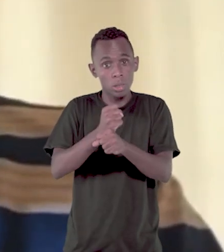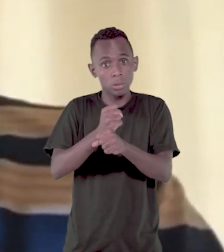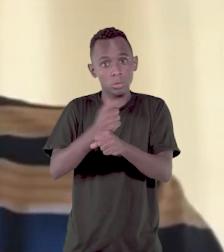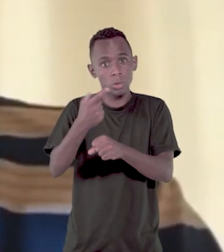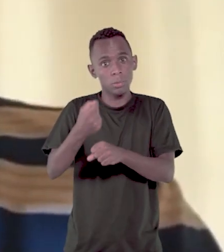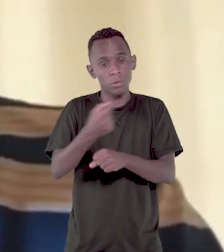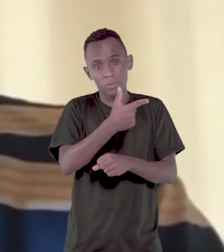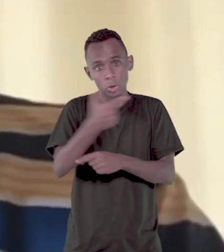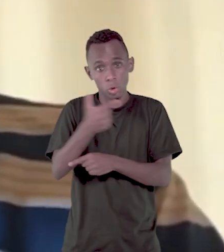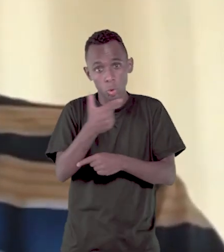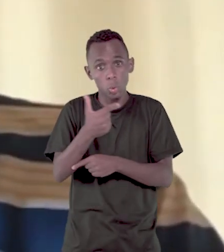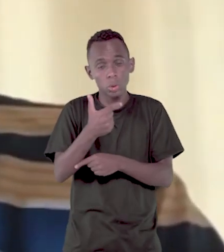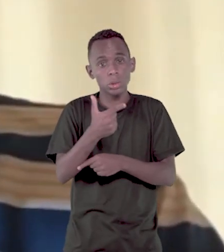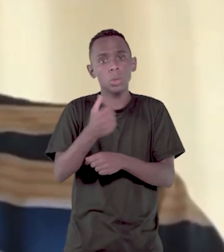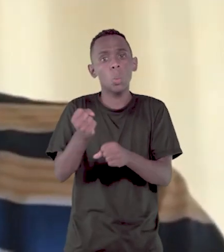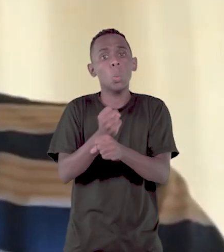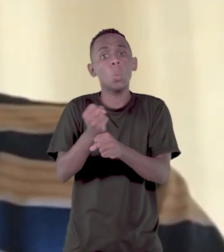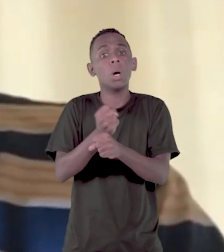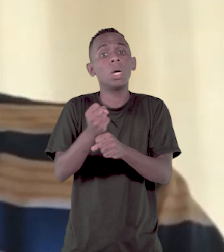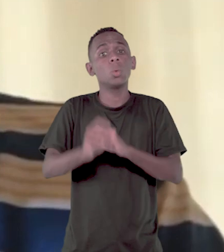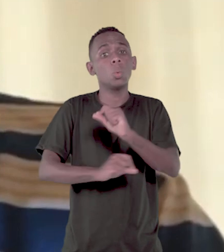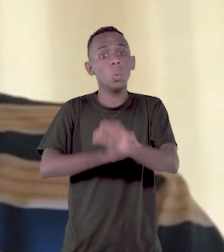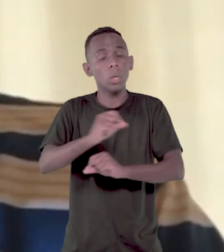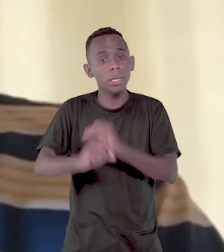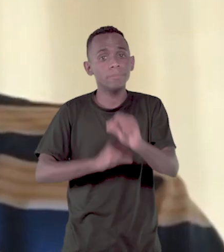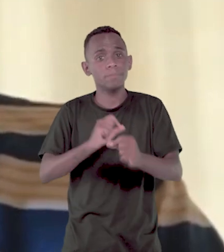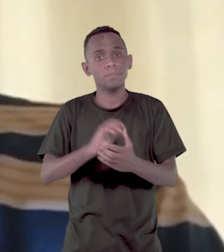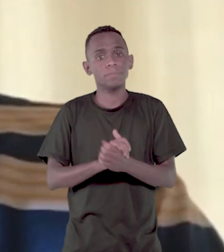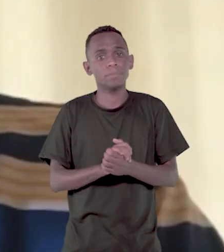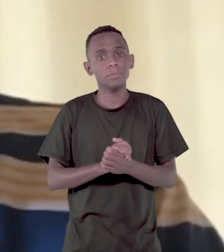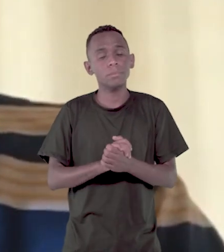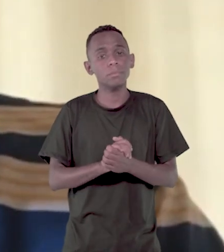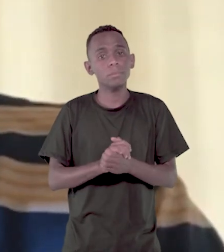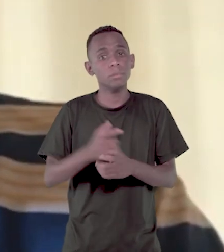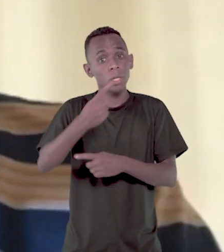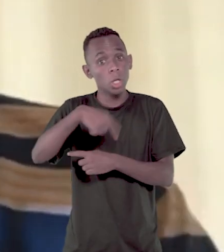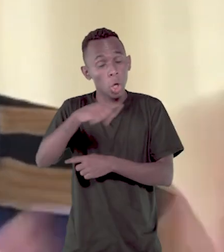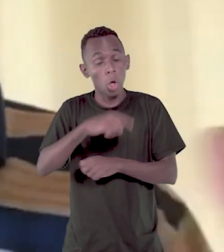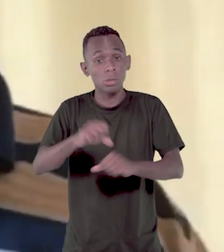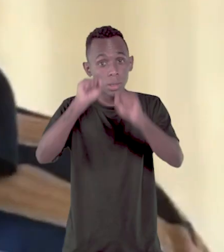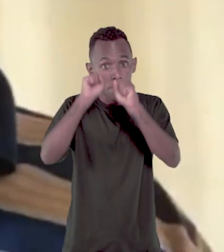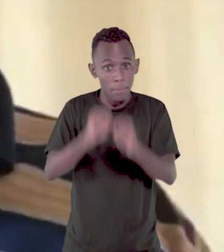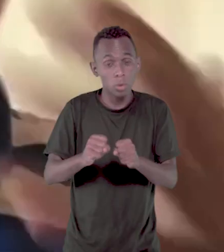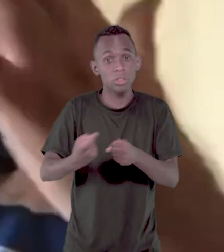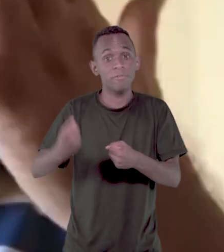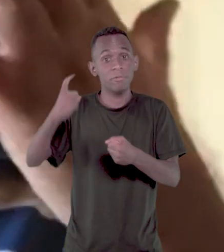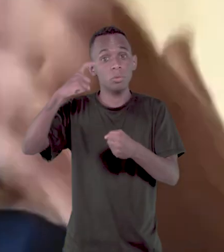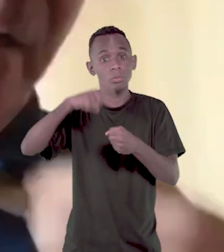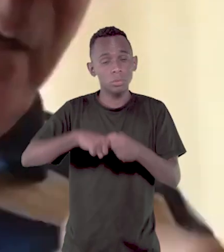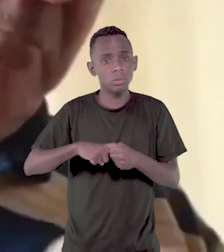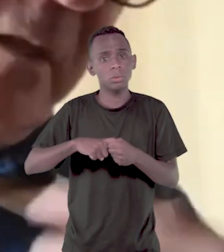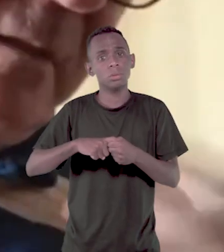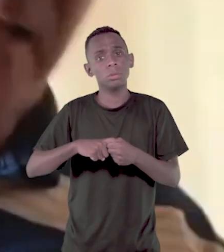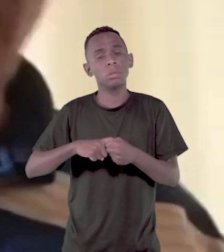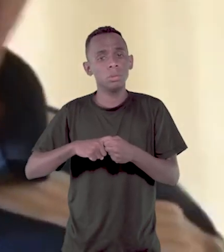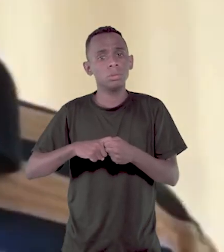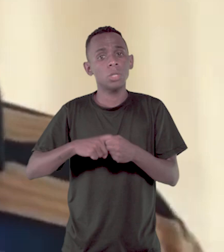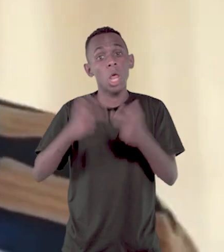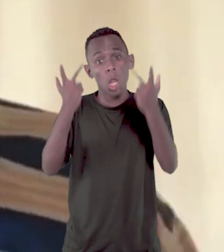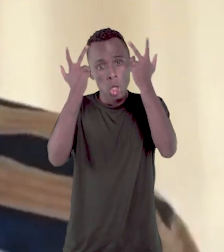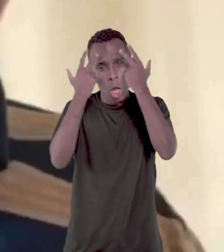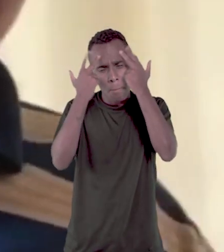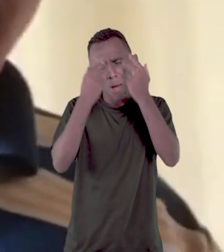ano de 2022, um ano em que nós possamos voltar a ter uma